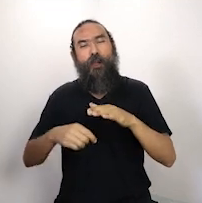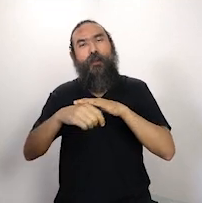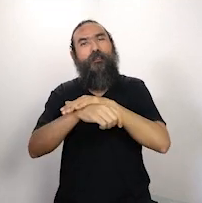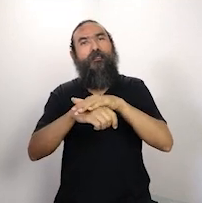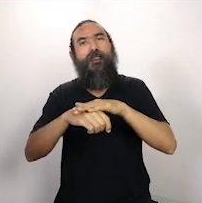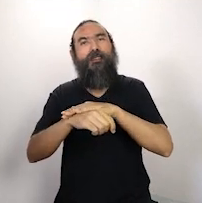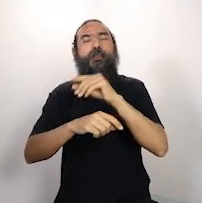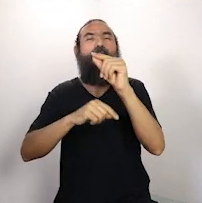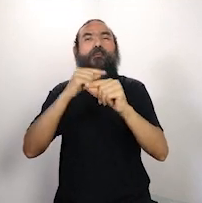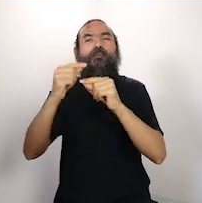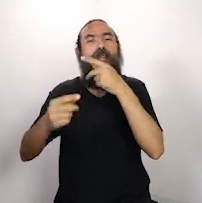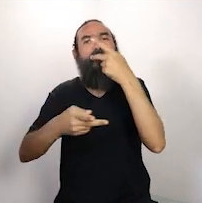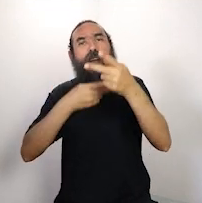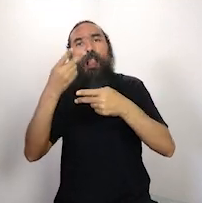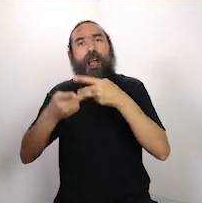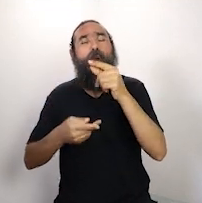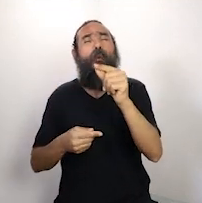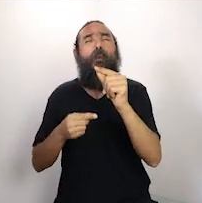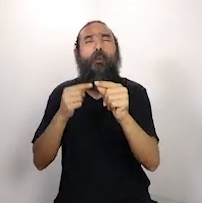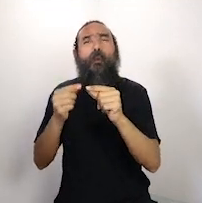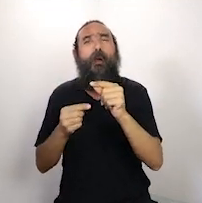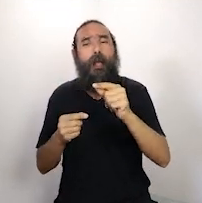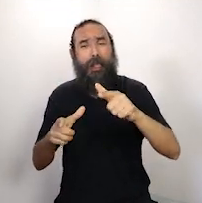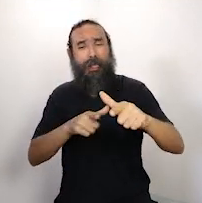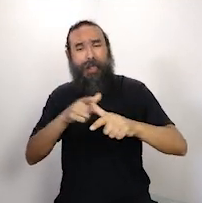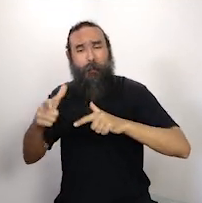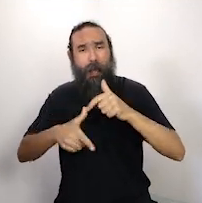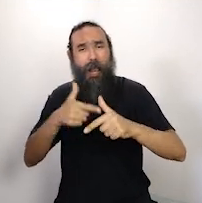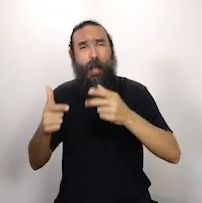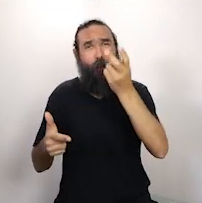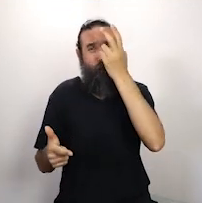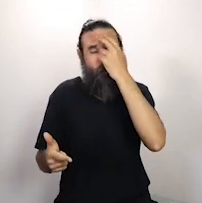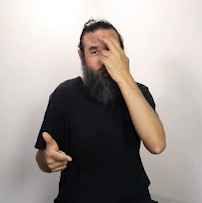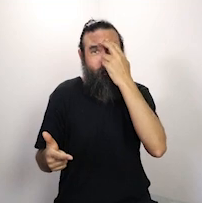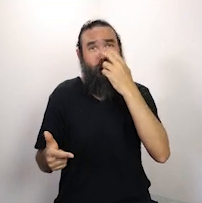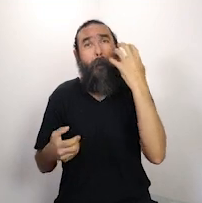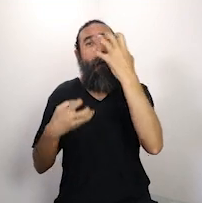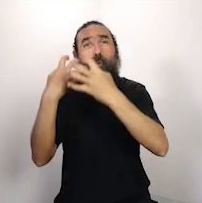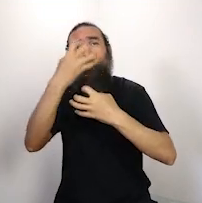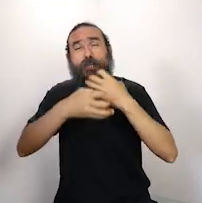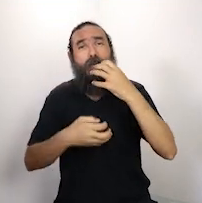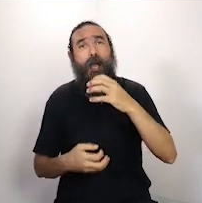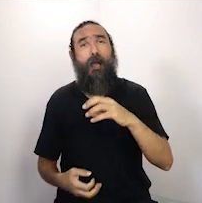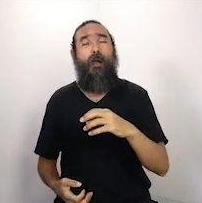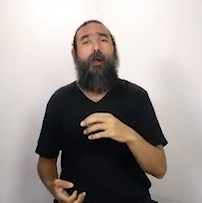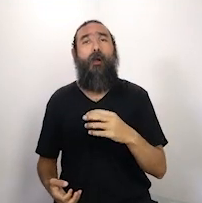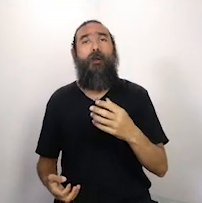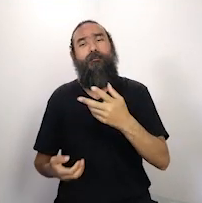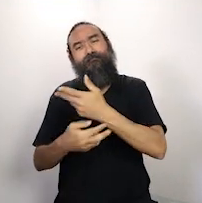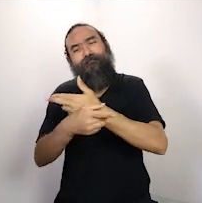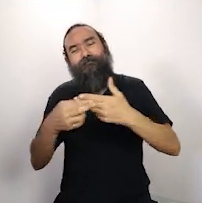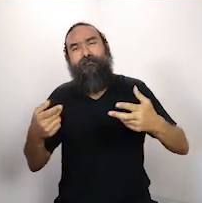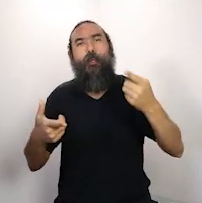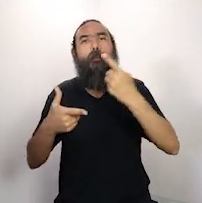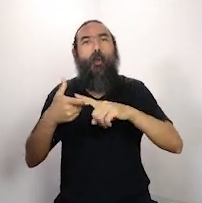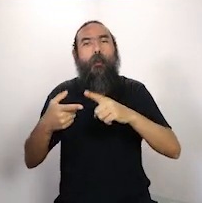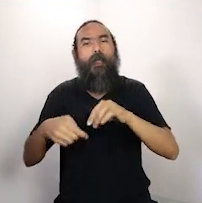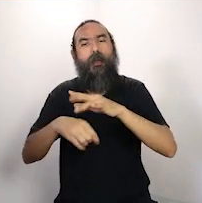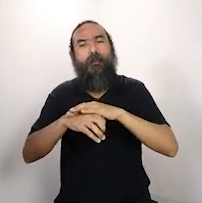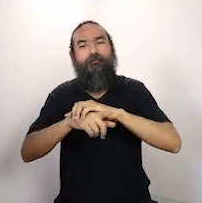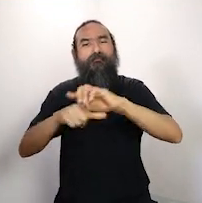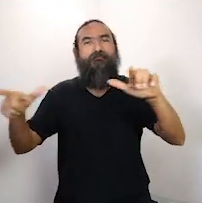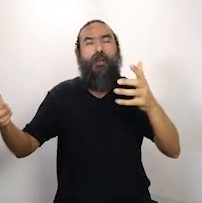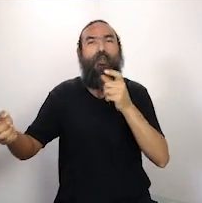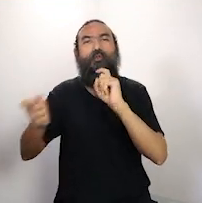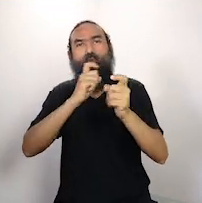Salu vão conversar sobre produção musical, pandemia e as formas de a gente continuar fazendo arte, música e construir